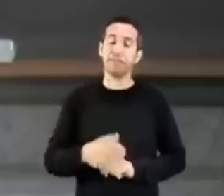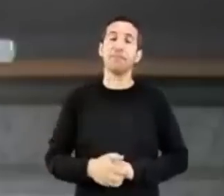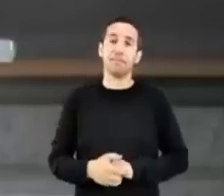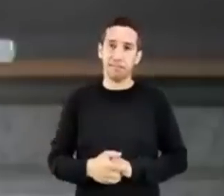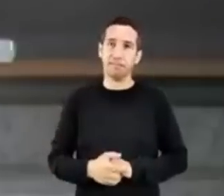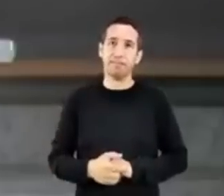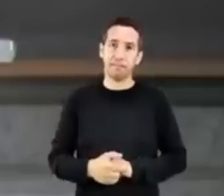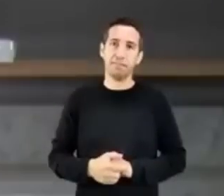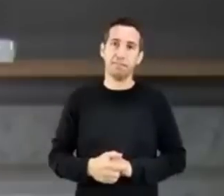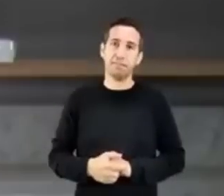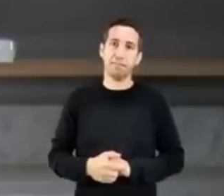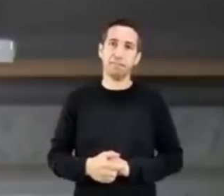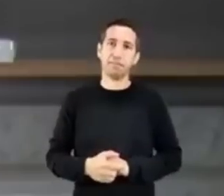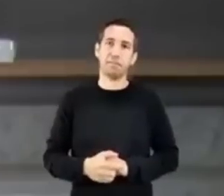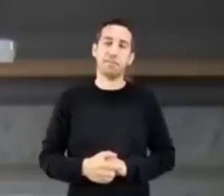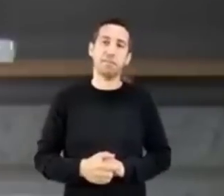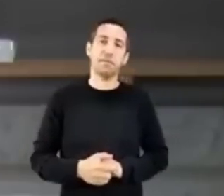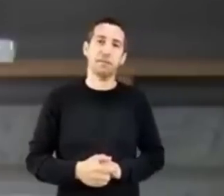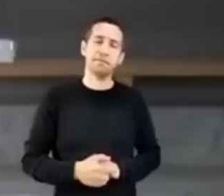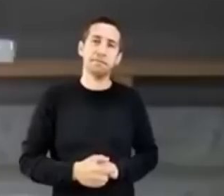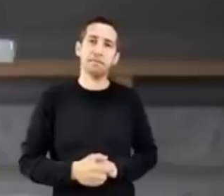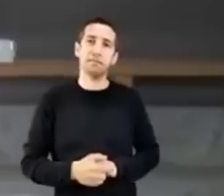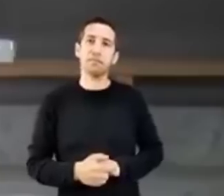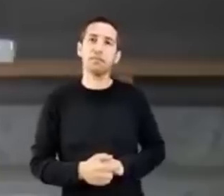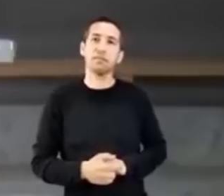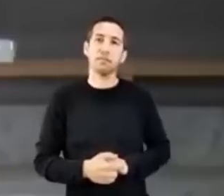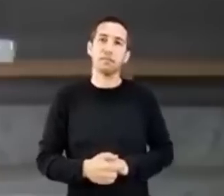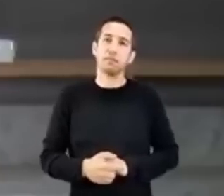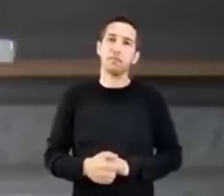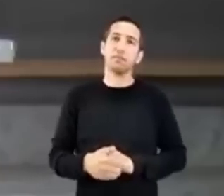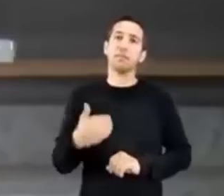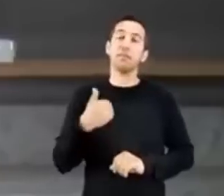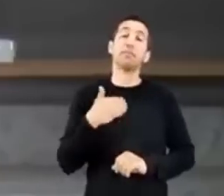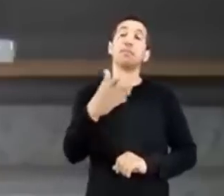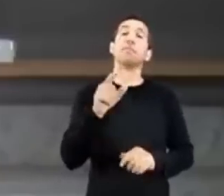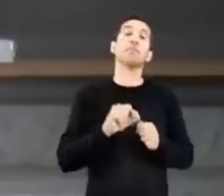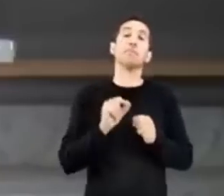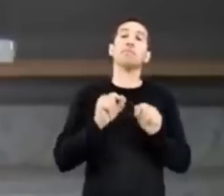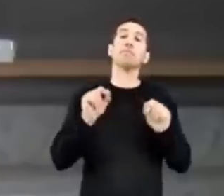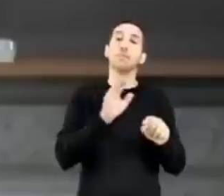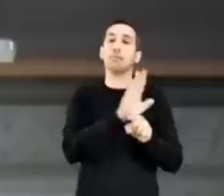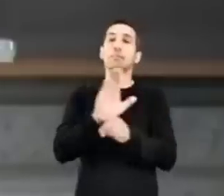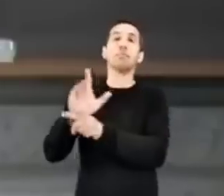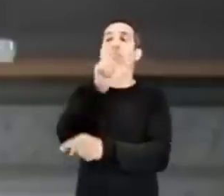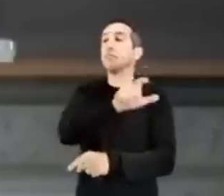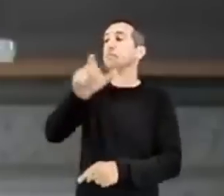e o que que você e eu não devemos fazer ou não podemos fazer para salvar as pessoas